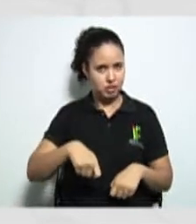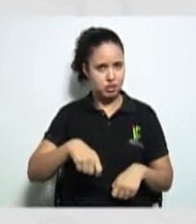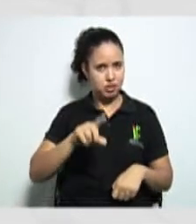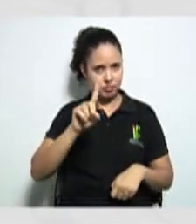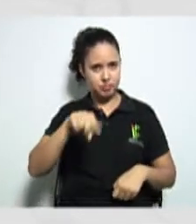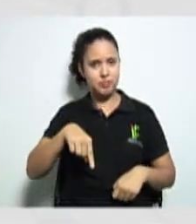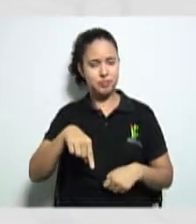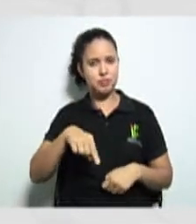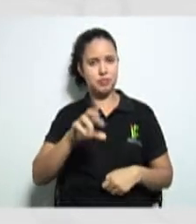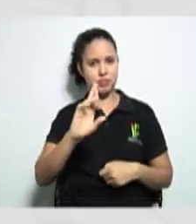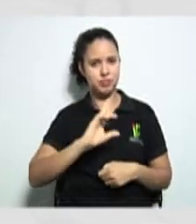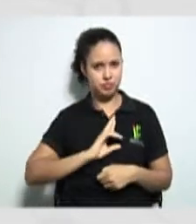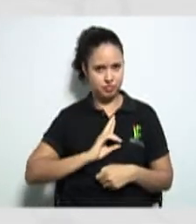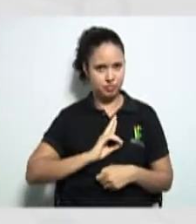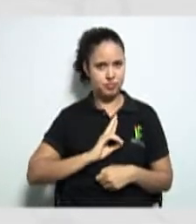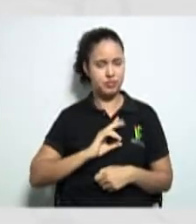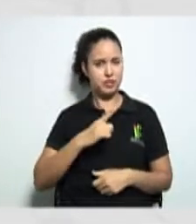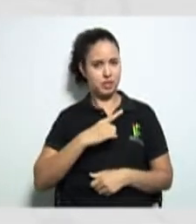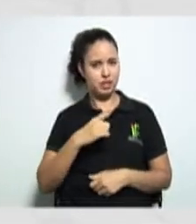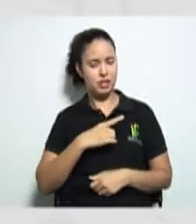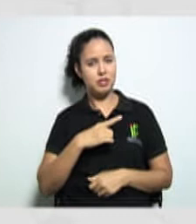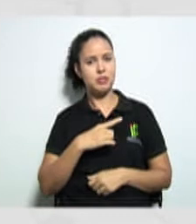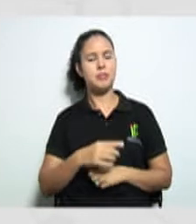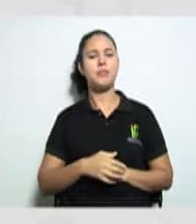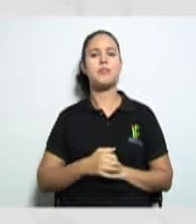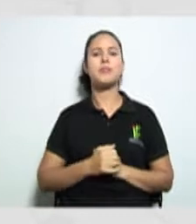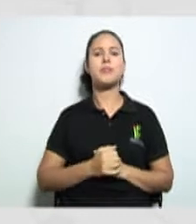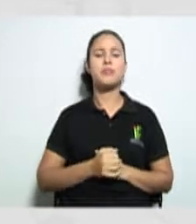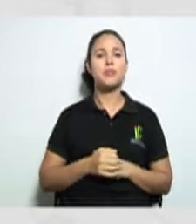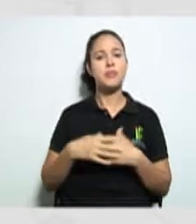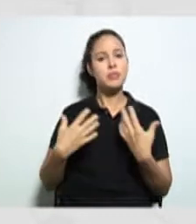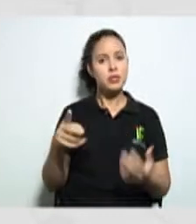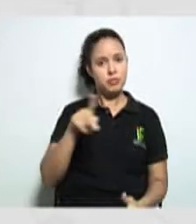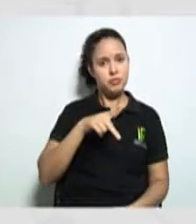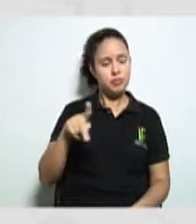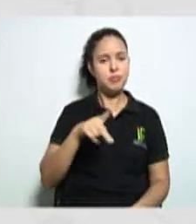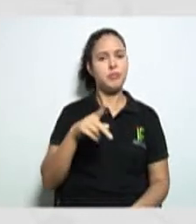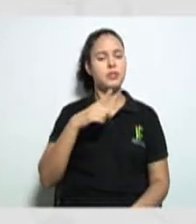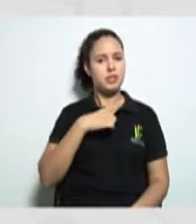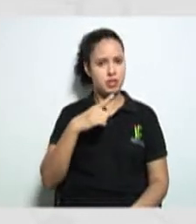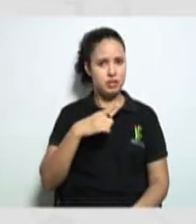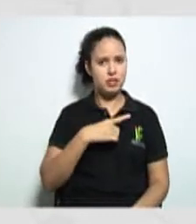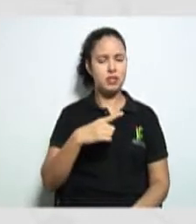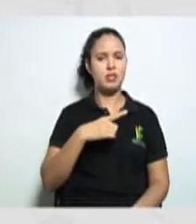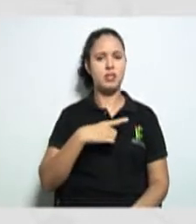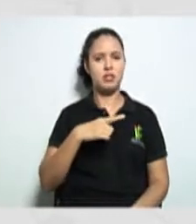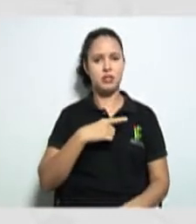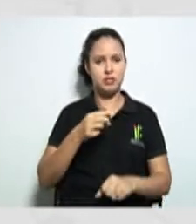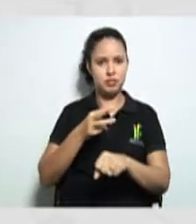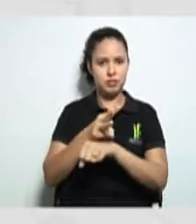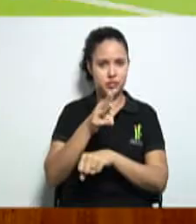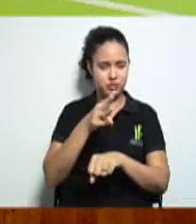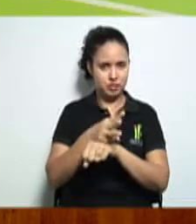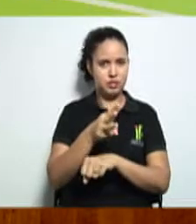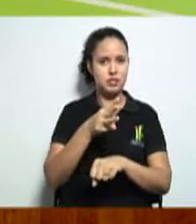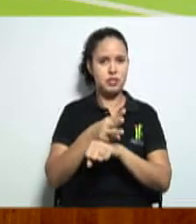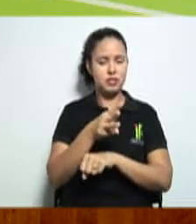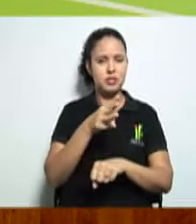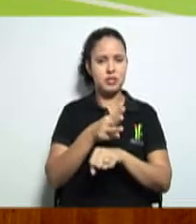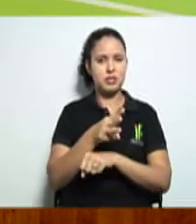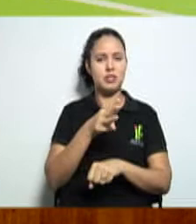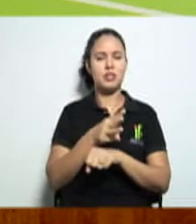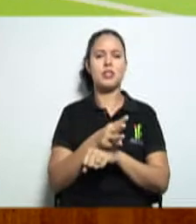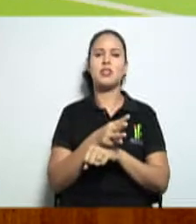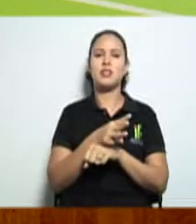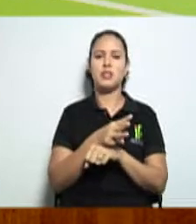tivemos resposta para essa primeira questão? Professor, tivemos aqui no WhatsApp, mas está muito miudinho, não